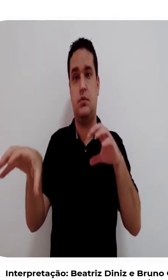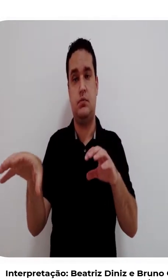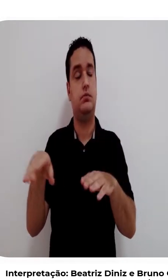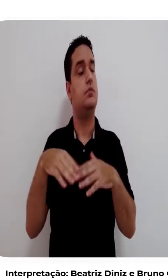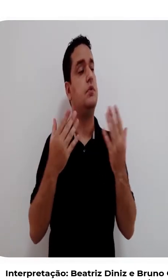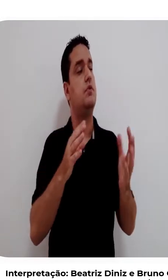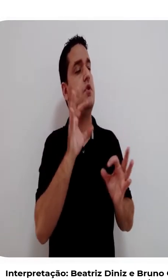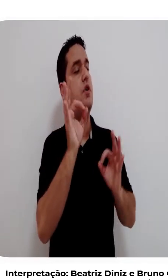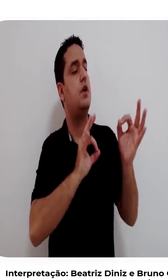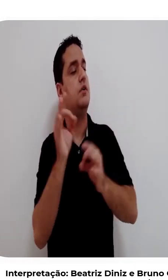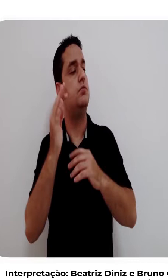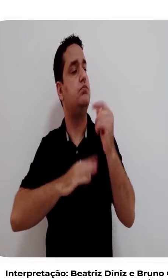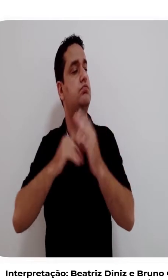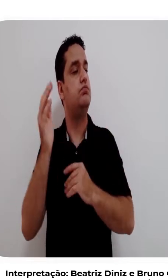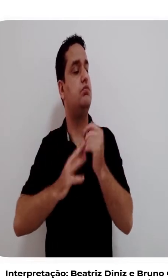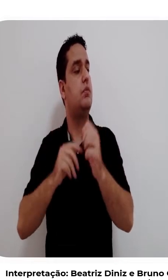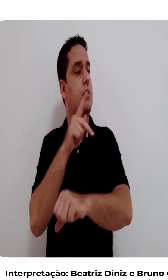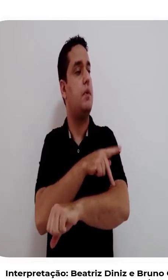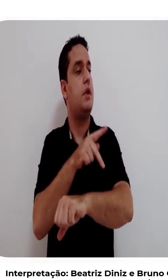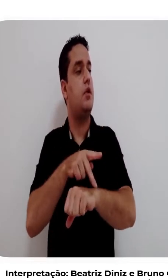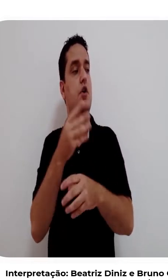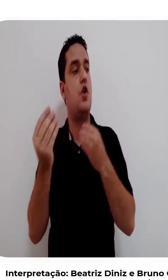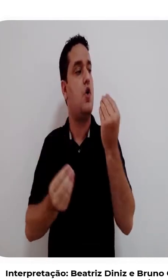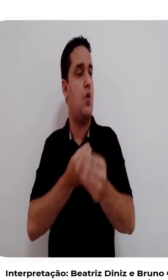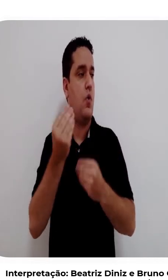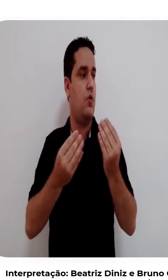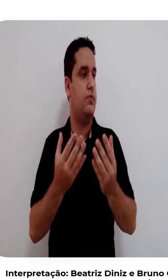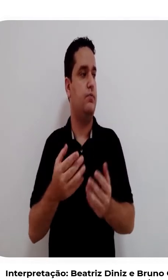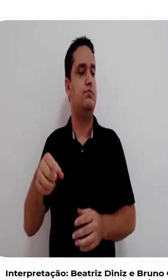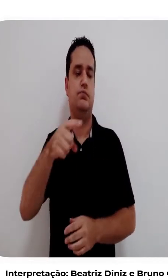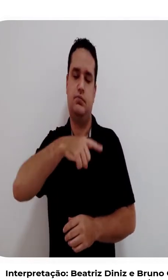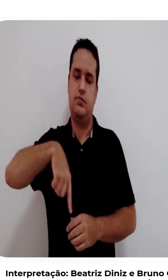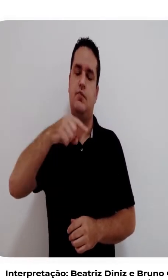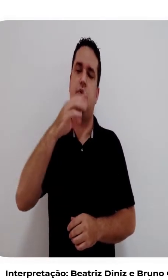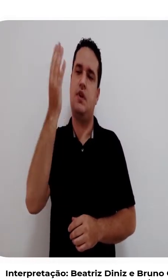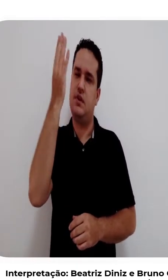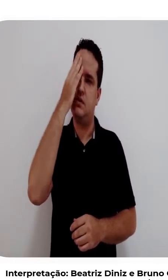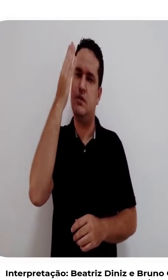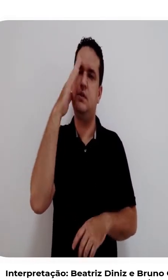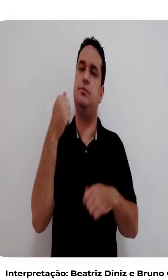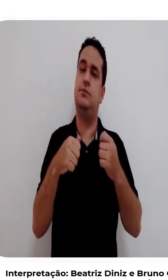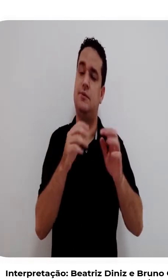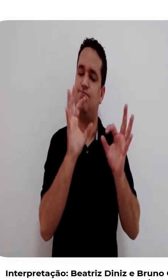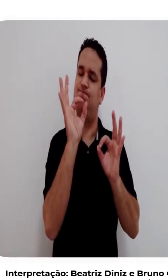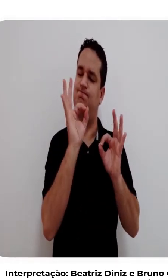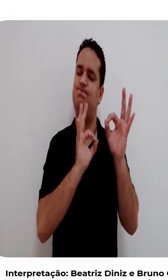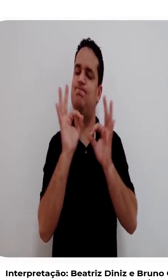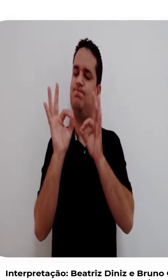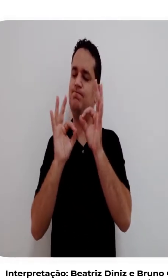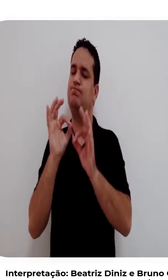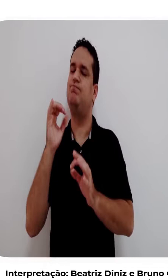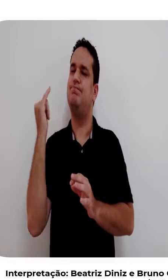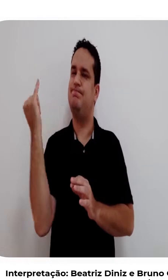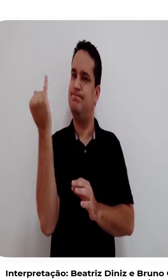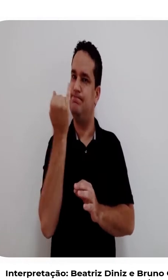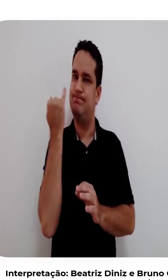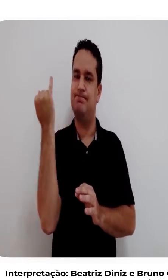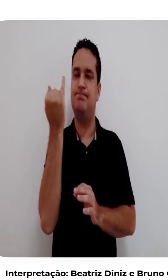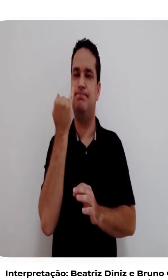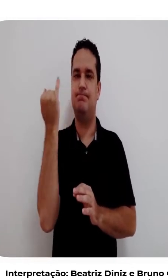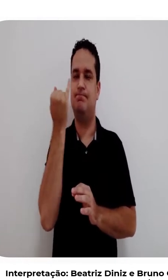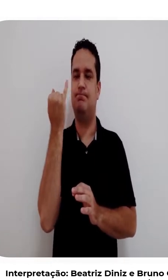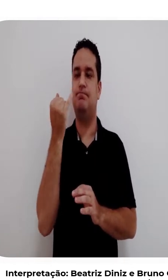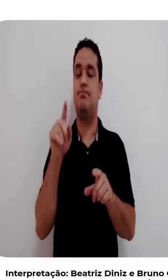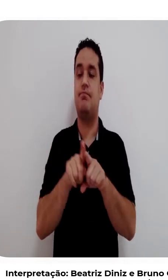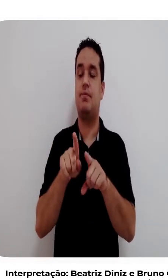da prática pedagógica para suas turmas? Nós sabemos a importância de um planejamento bem delineado, que considere